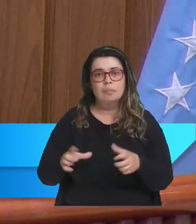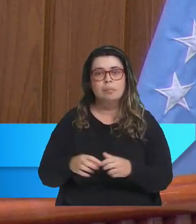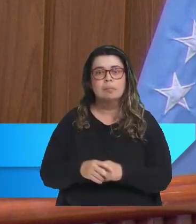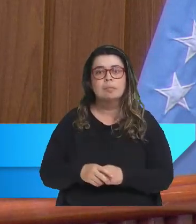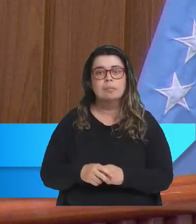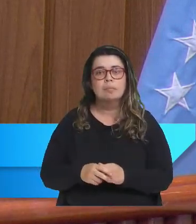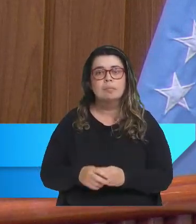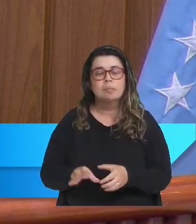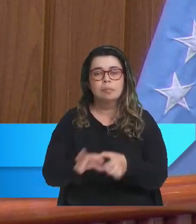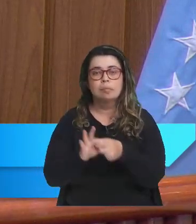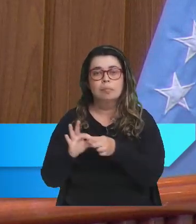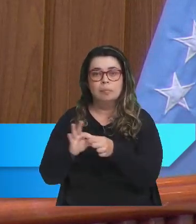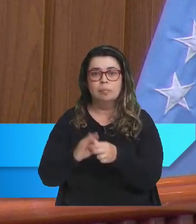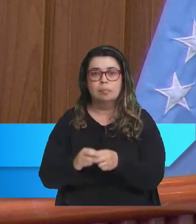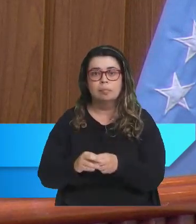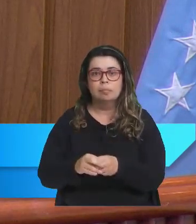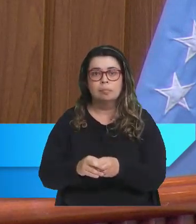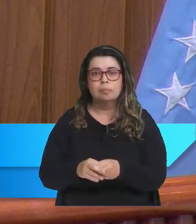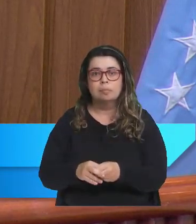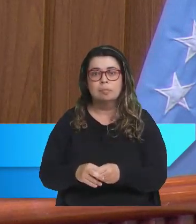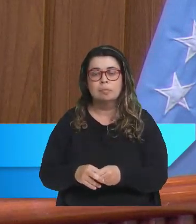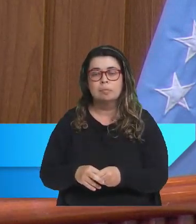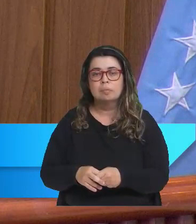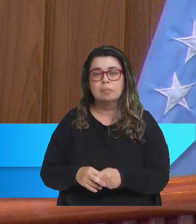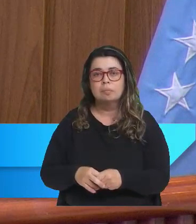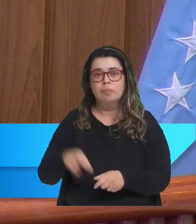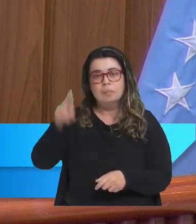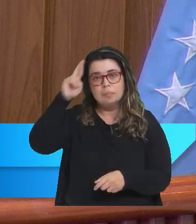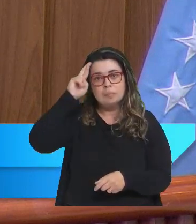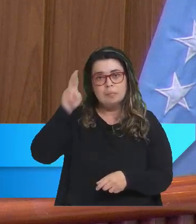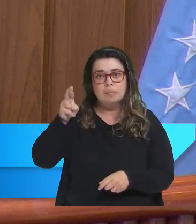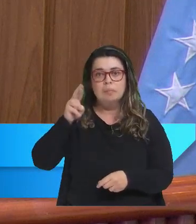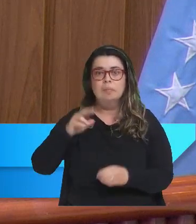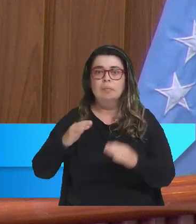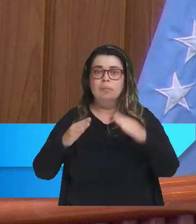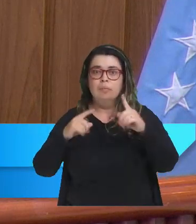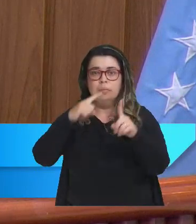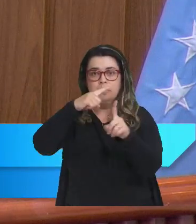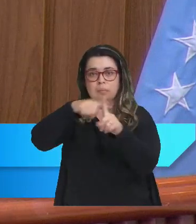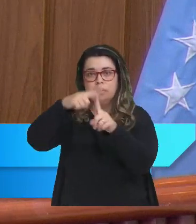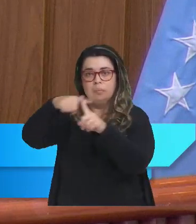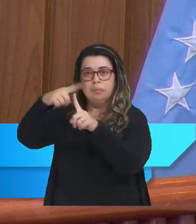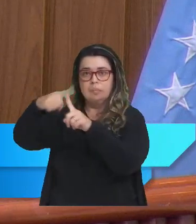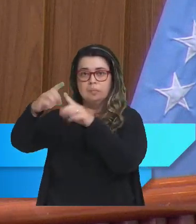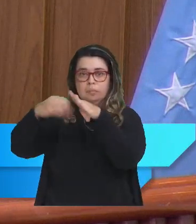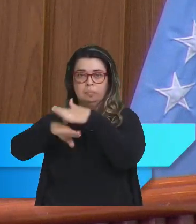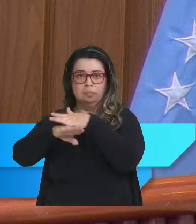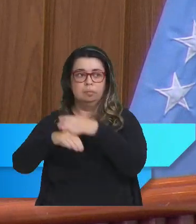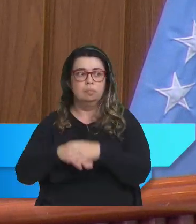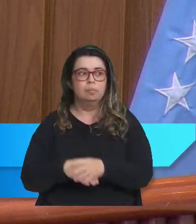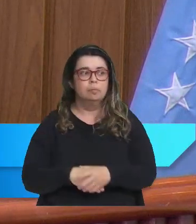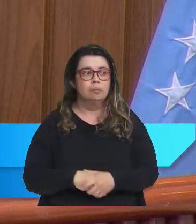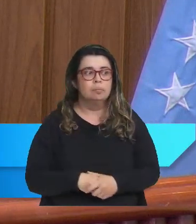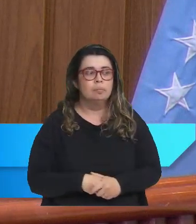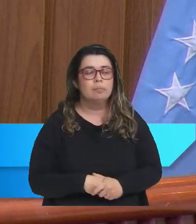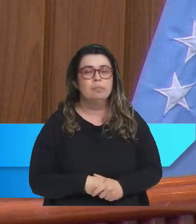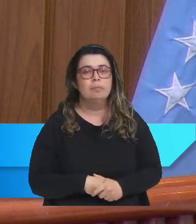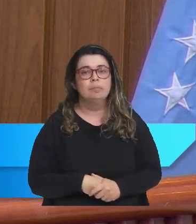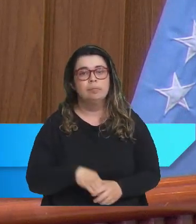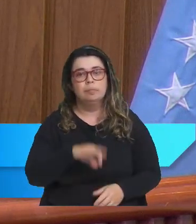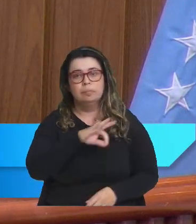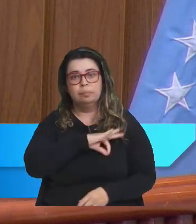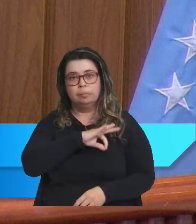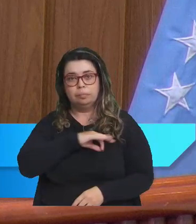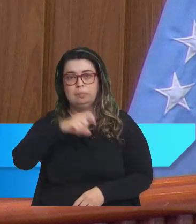o diretor do departamento do cemitério, Dr. Fabiano. Infelizmente, o capitão Xavier, que foi convidado também